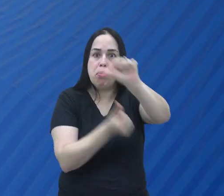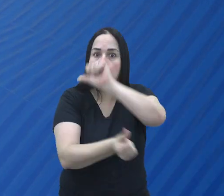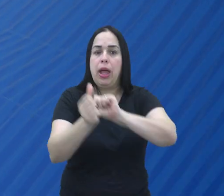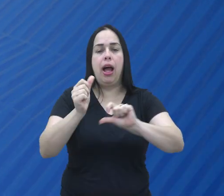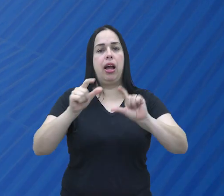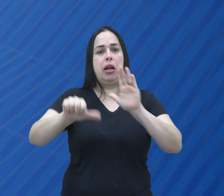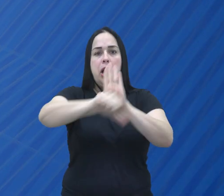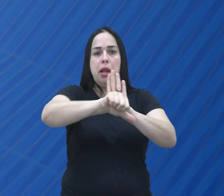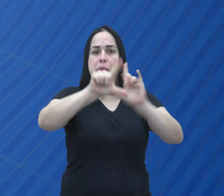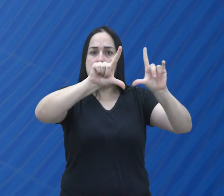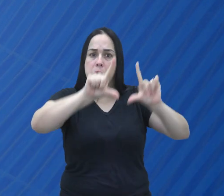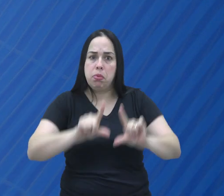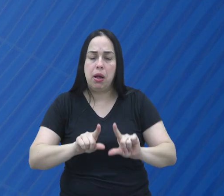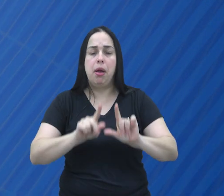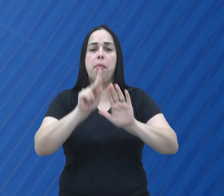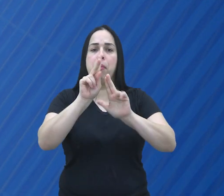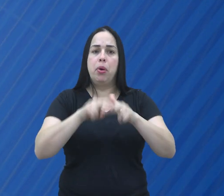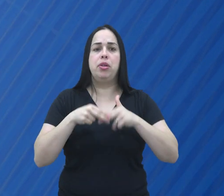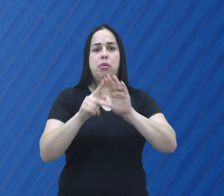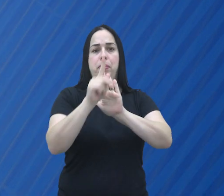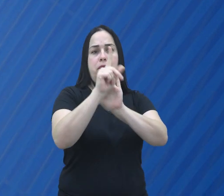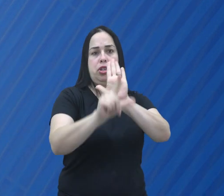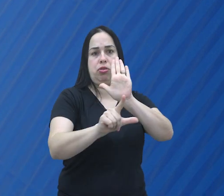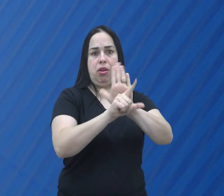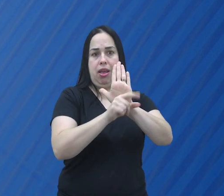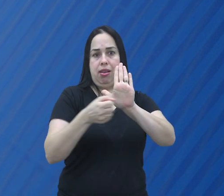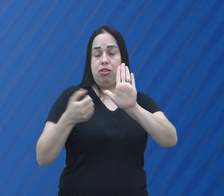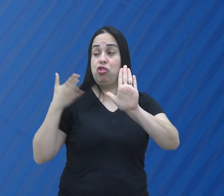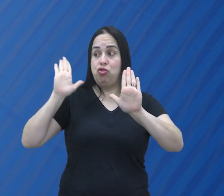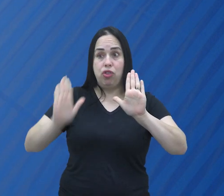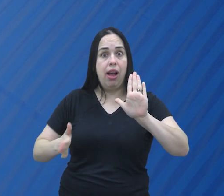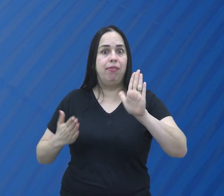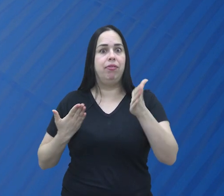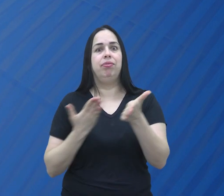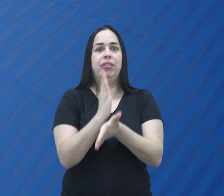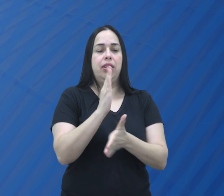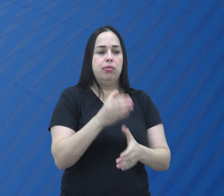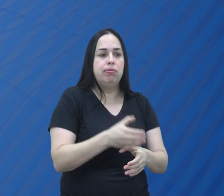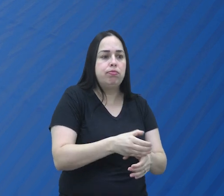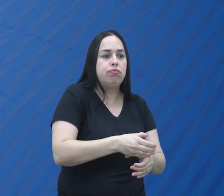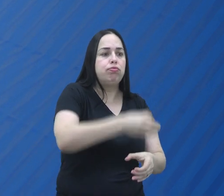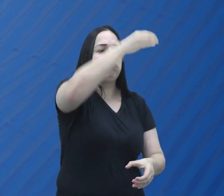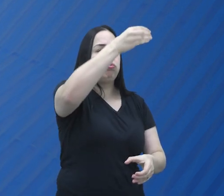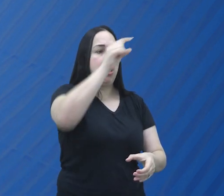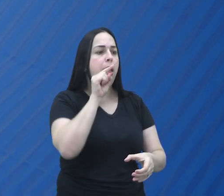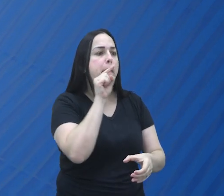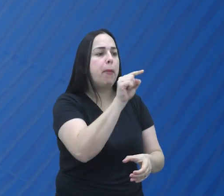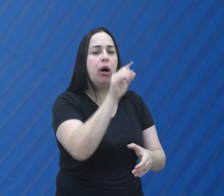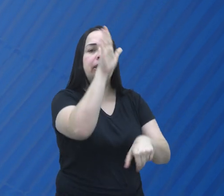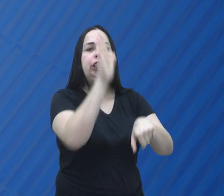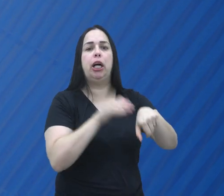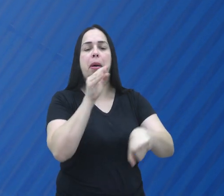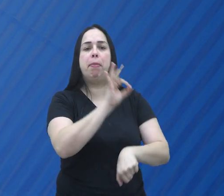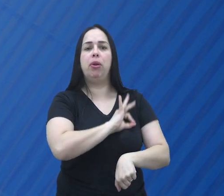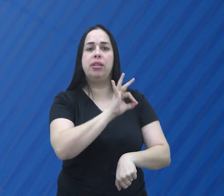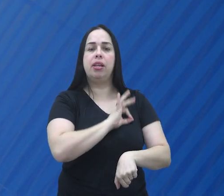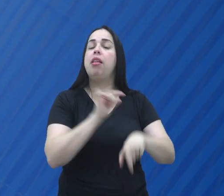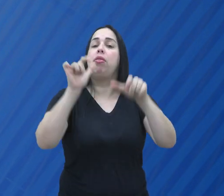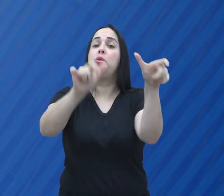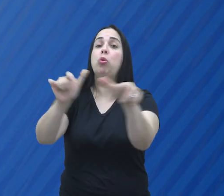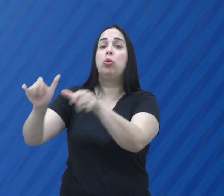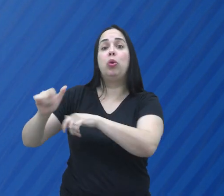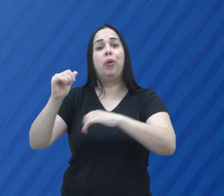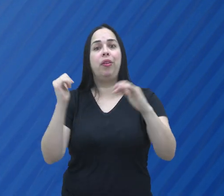Para mudar essa realidade, um projeto de lei aprovado na Câmara autorizou a instalação de totens de segurança em